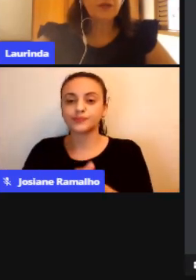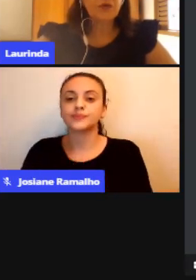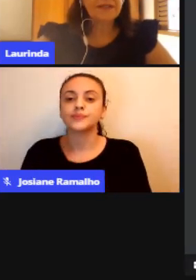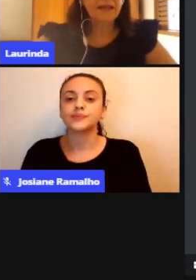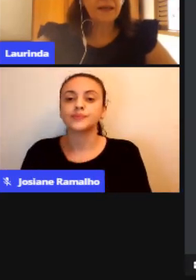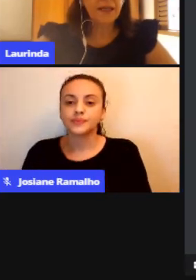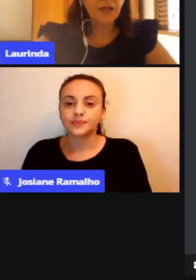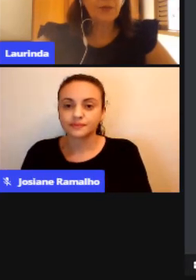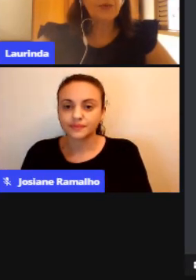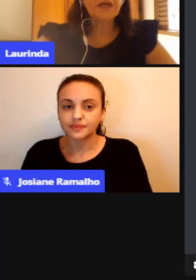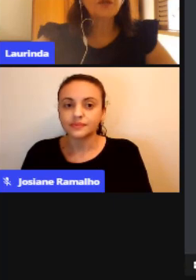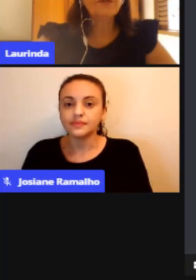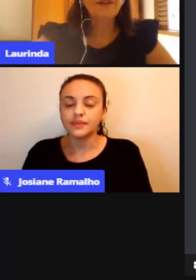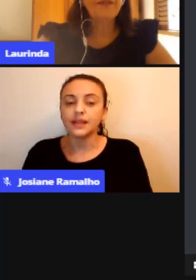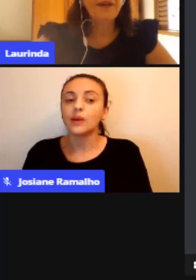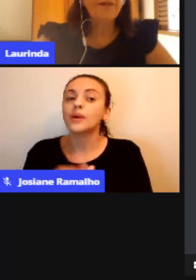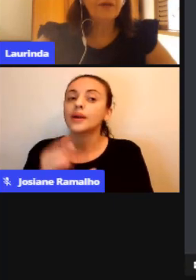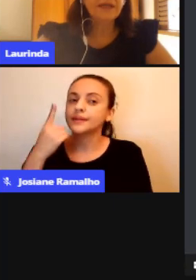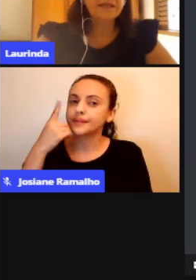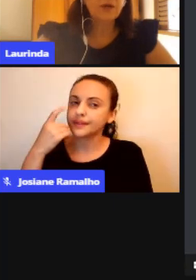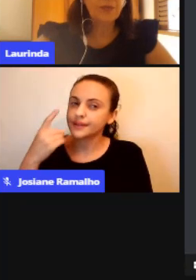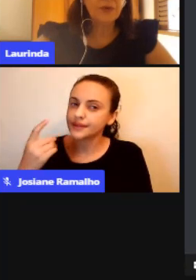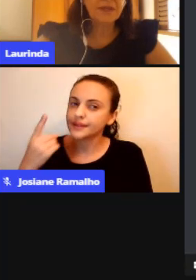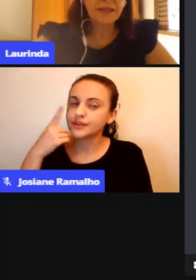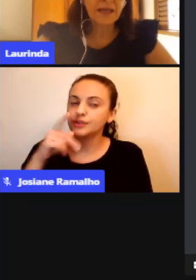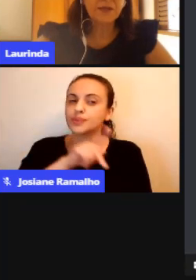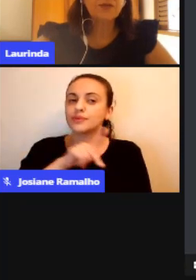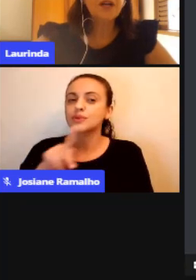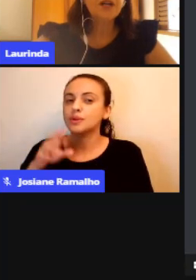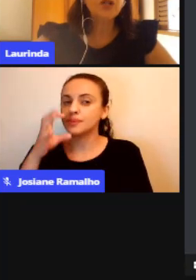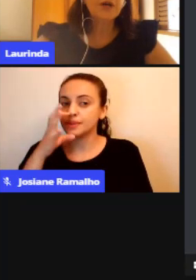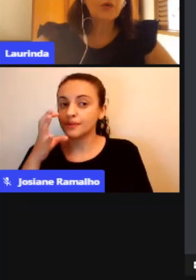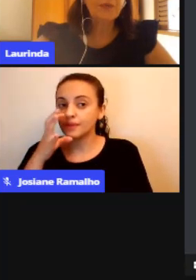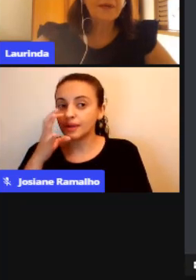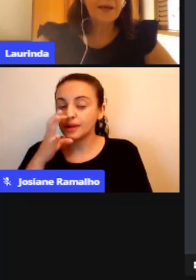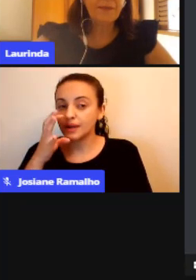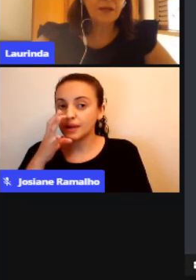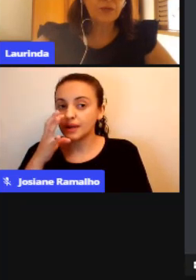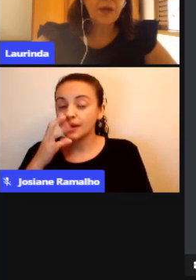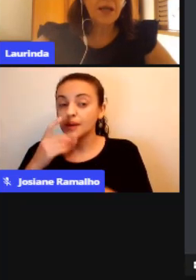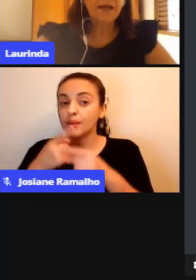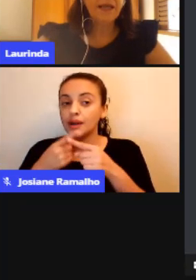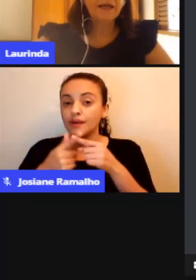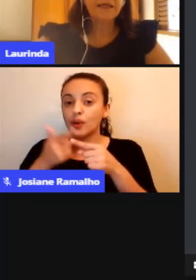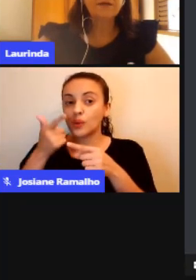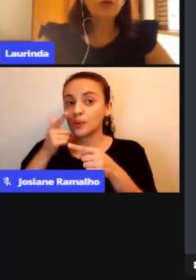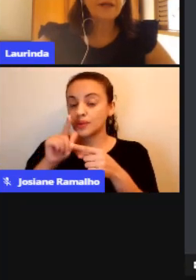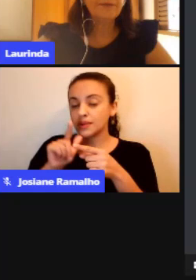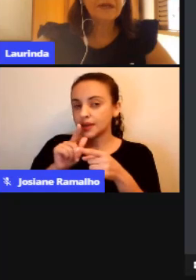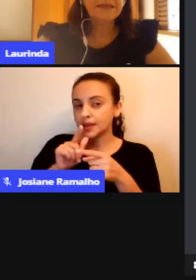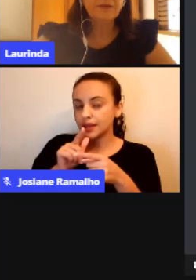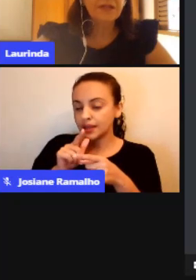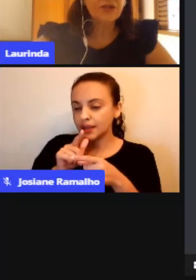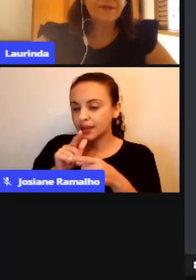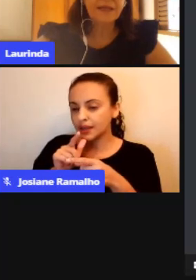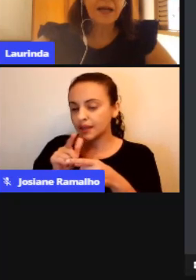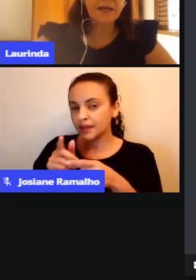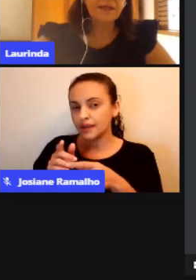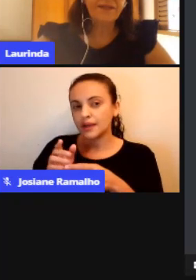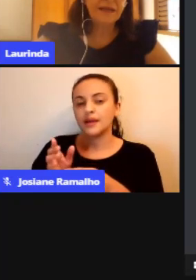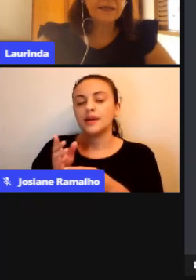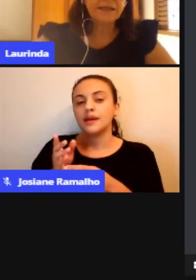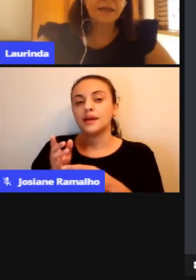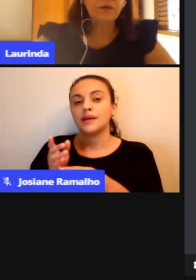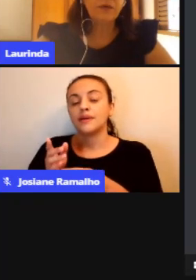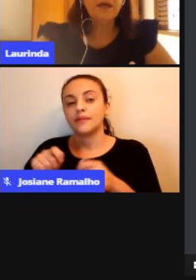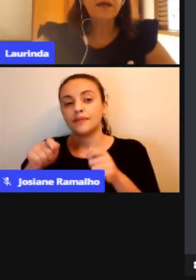interessante o professor estar lendo, porque isso vai favorecer o processo de acompanhamento, né? A questão de elaboração da